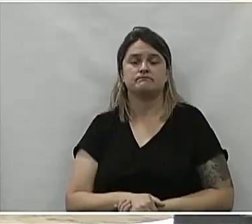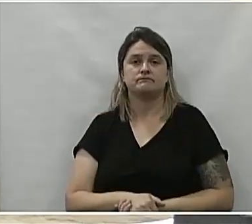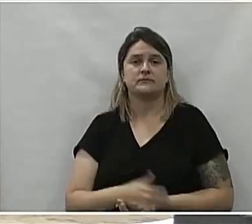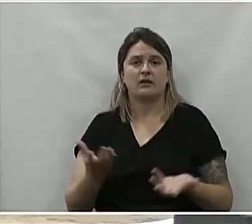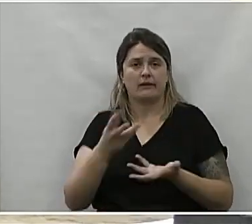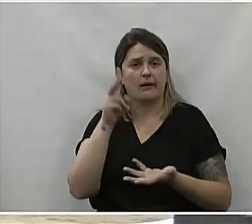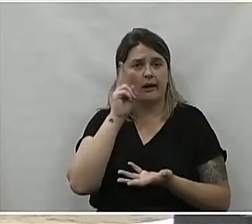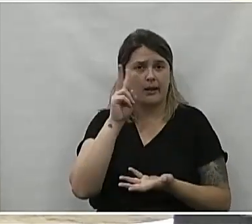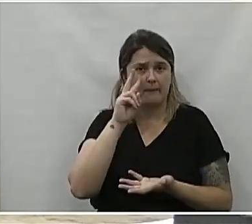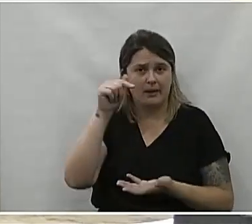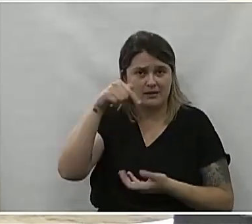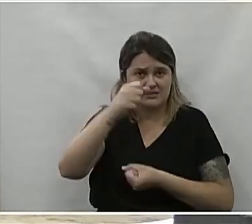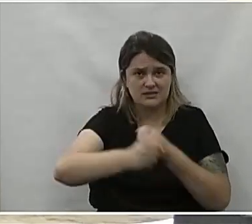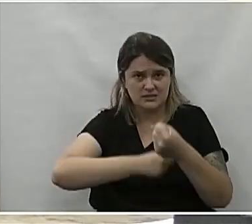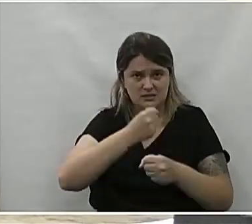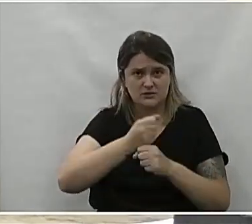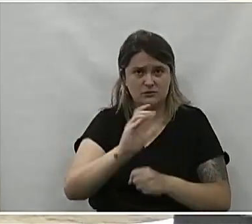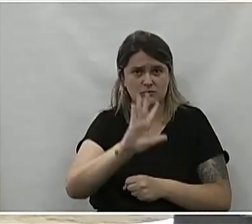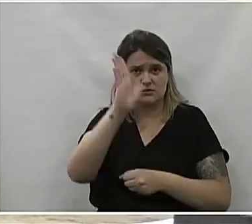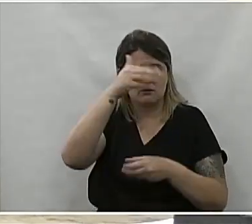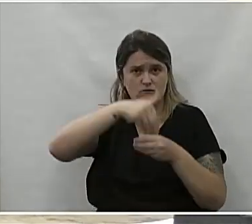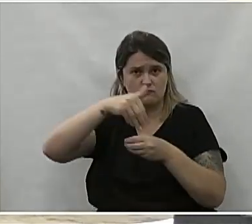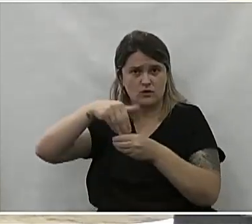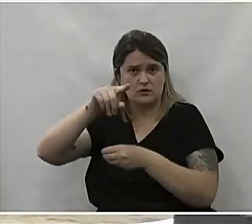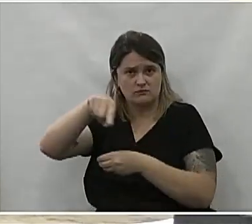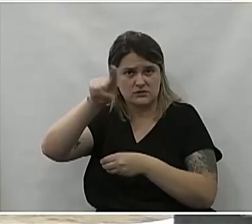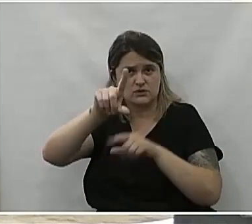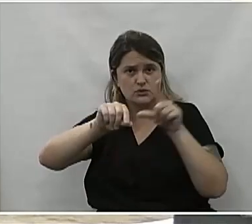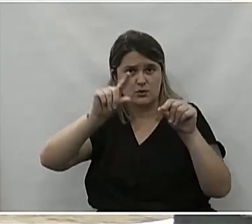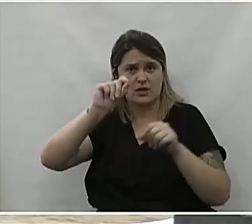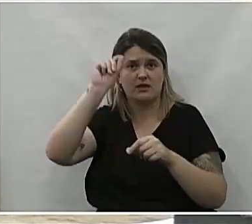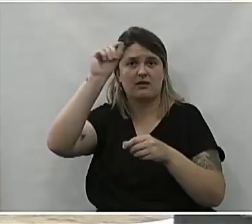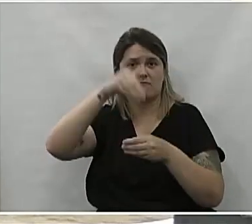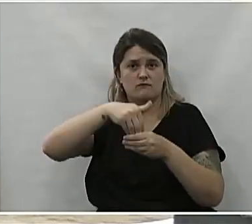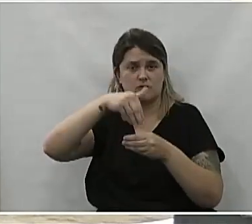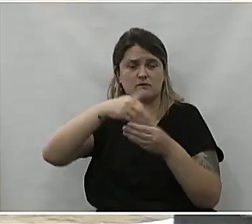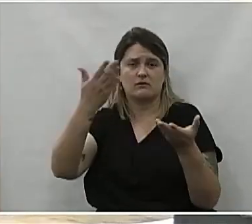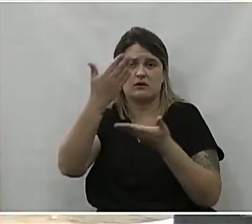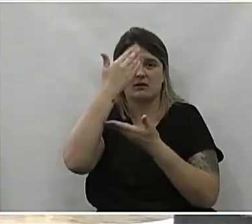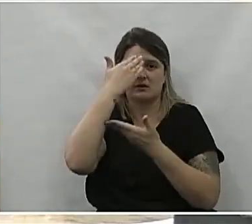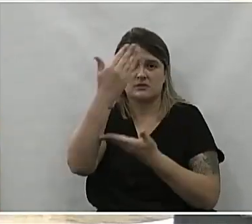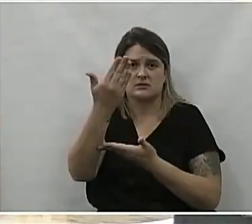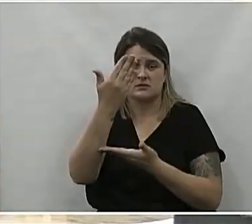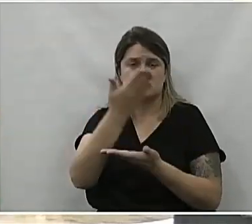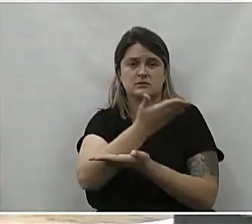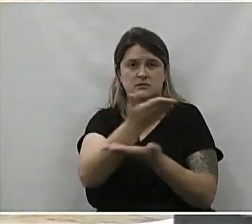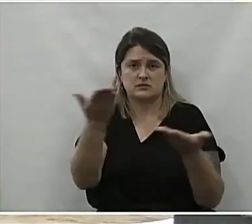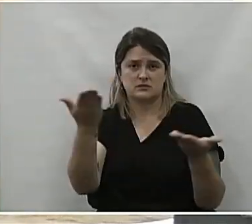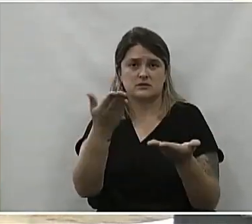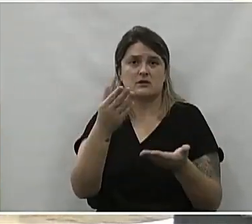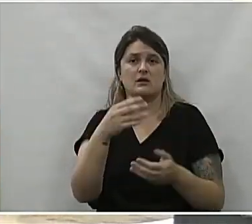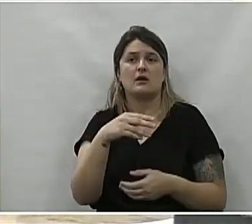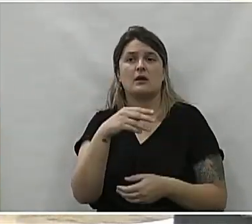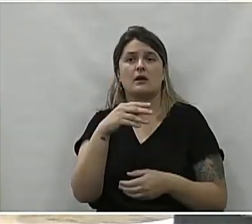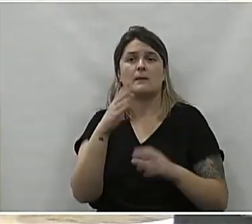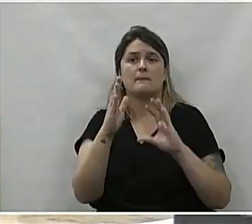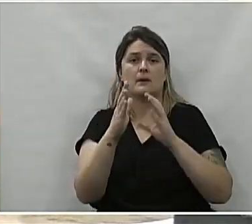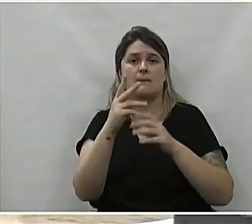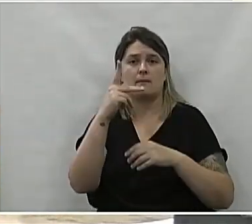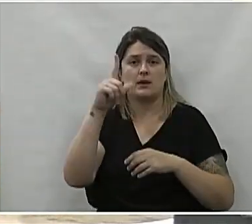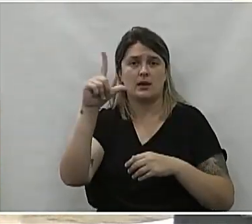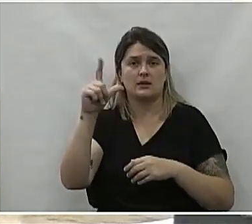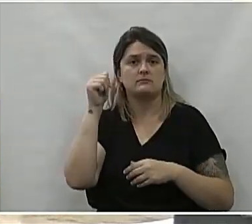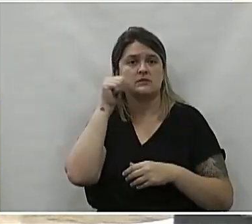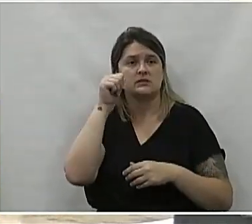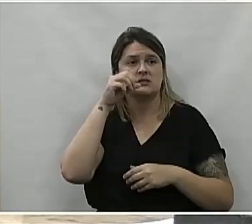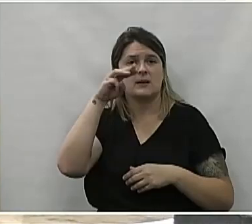lembrar Que esse ano é eleitoral E saber Como votar Agradecer Os meus Pré-candidatos Do PL Que estão aqui Hoje